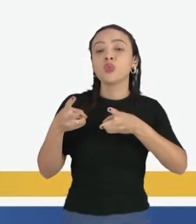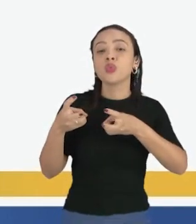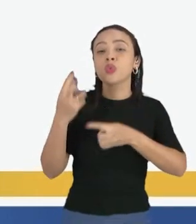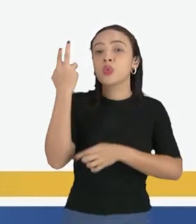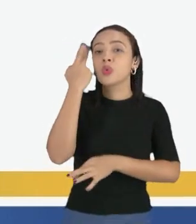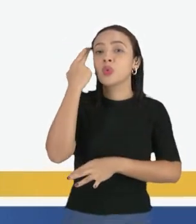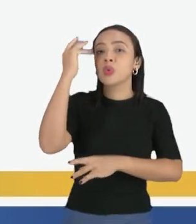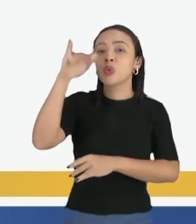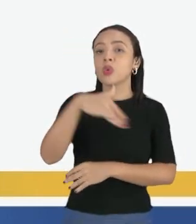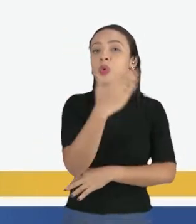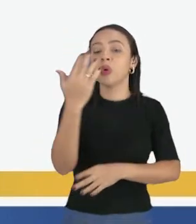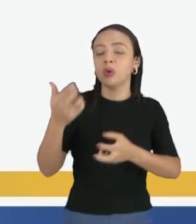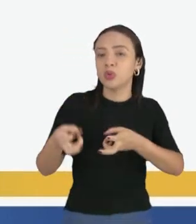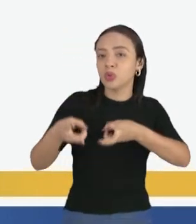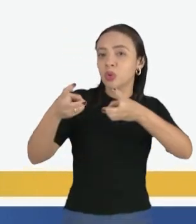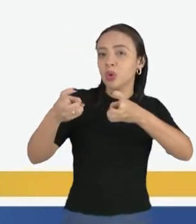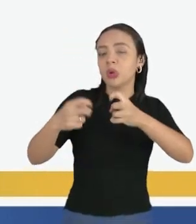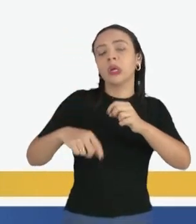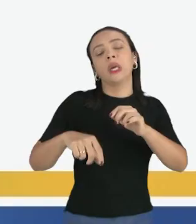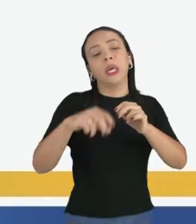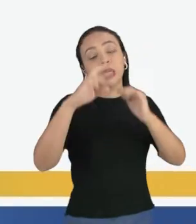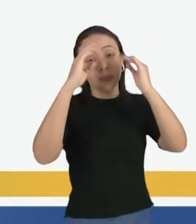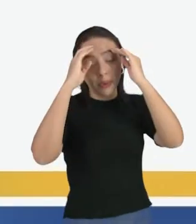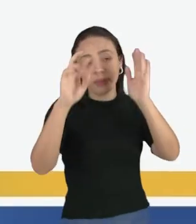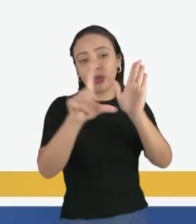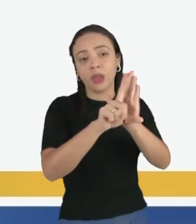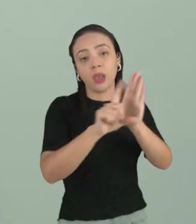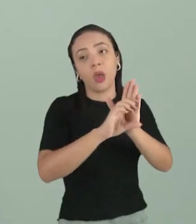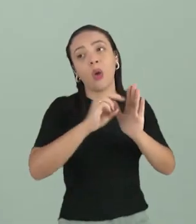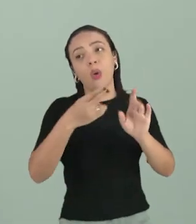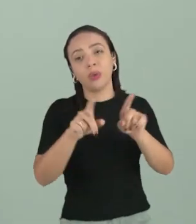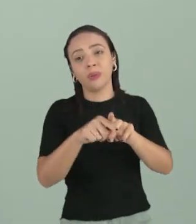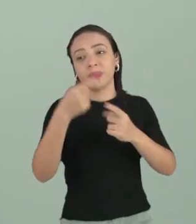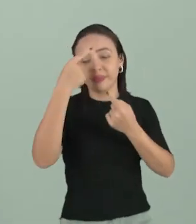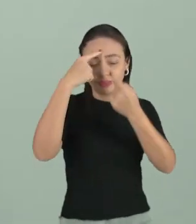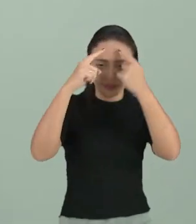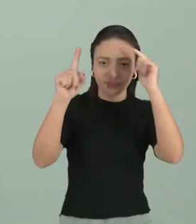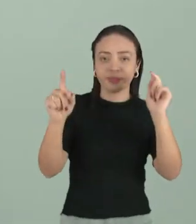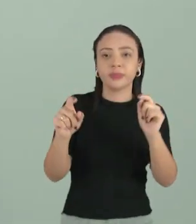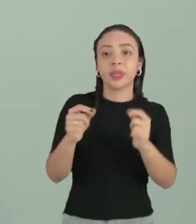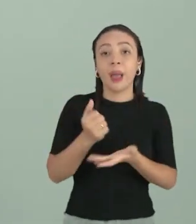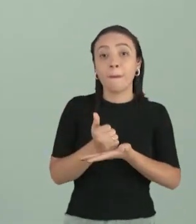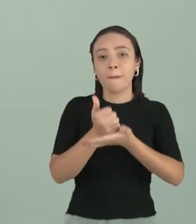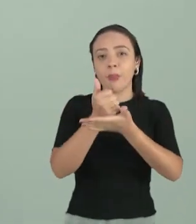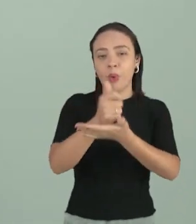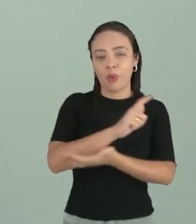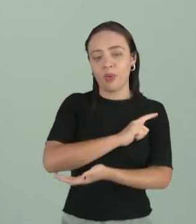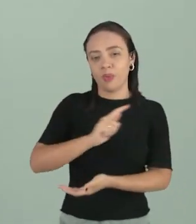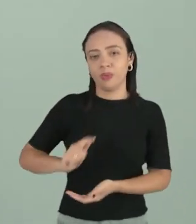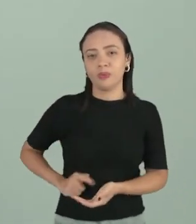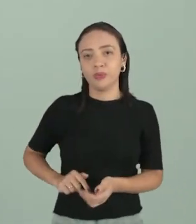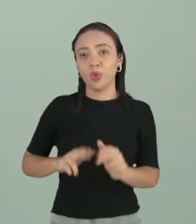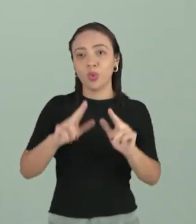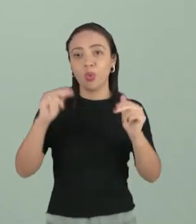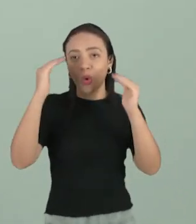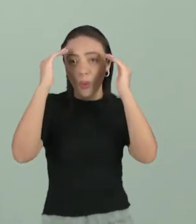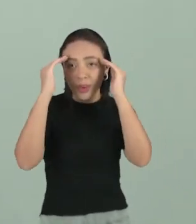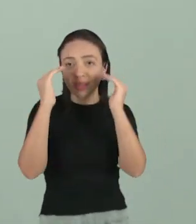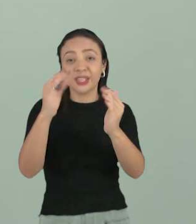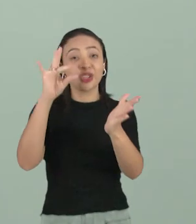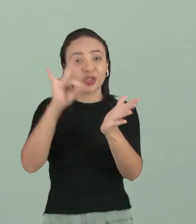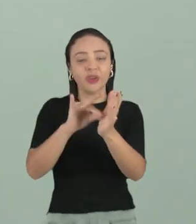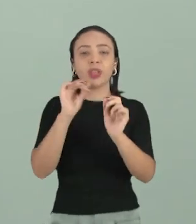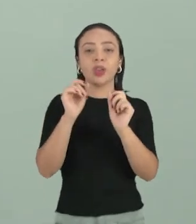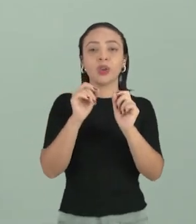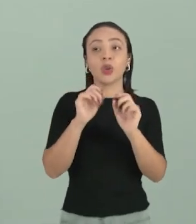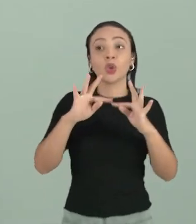eles, quando ou ilegalmente ou por meio de estatais com apoio do governo, elas nunca obedecem os interesses das